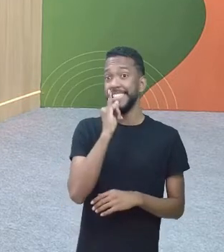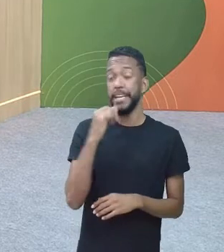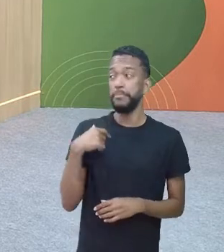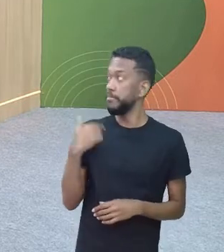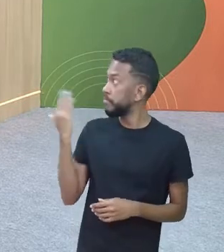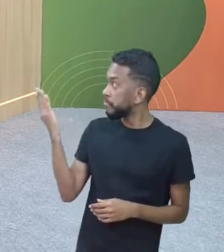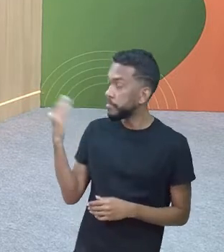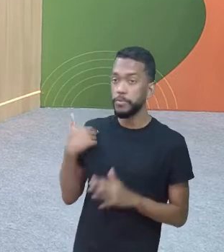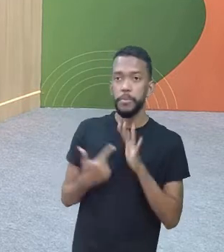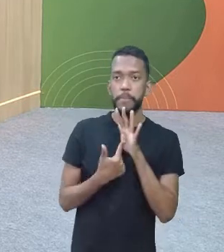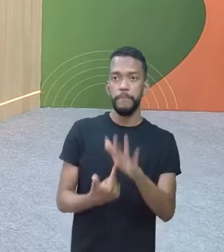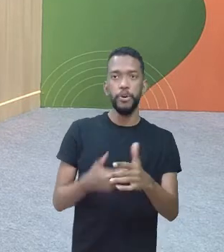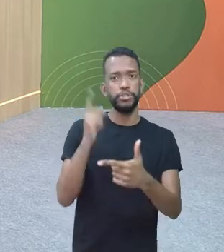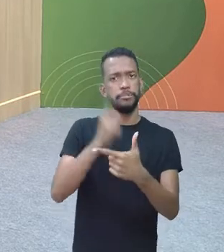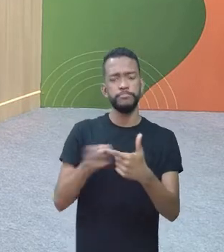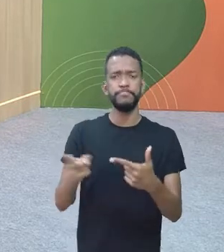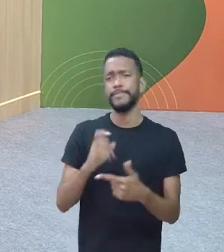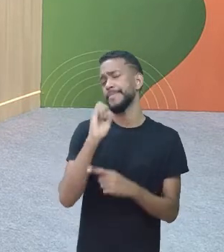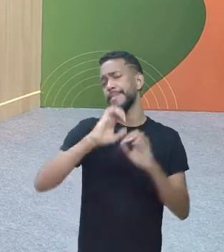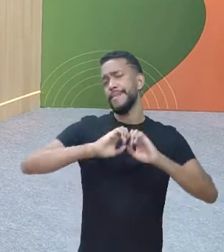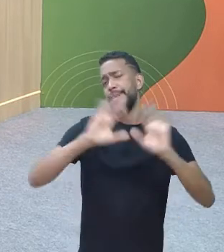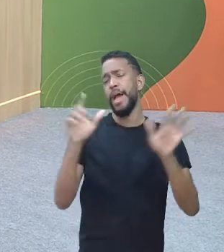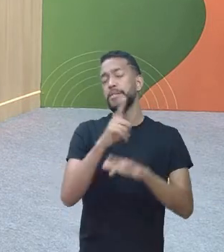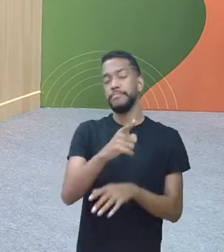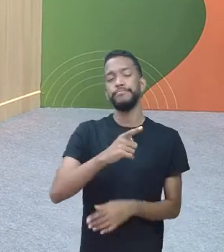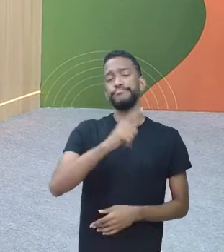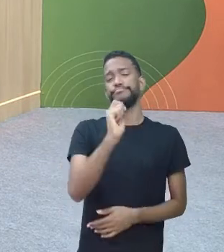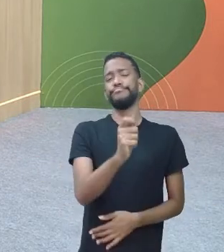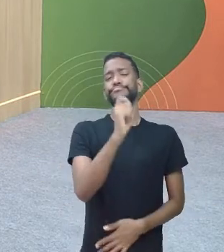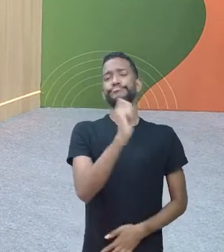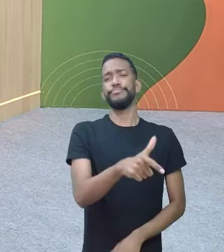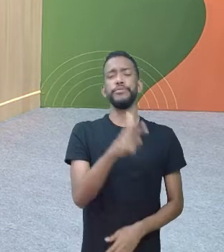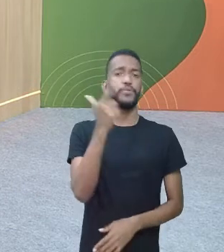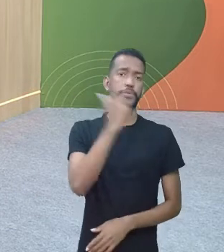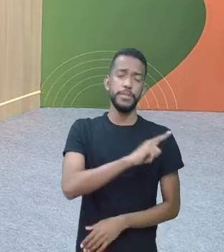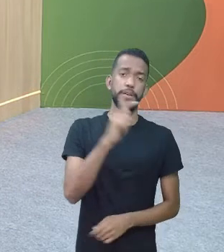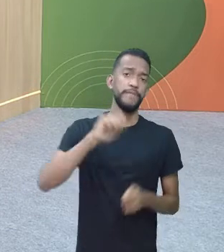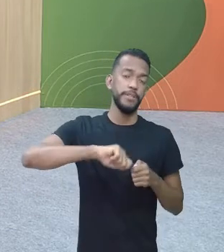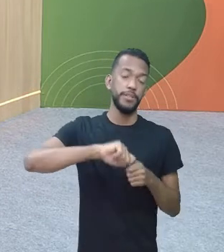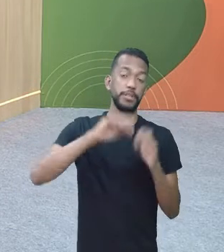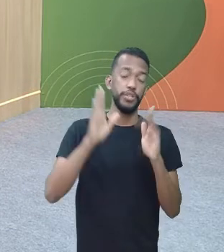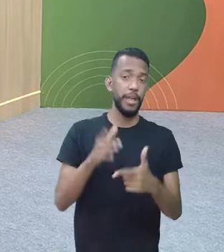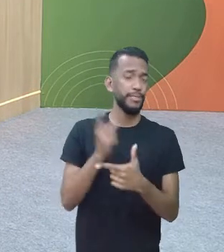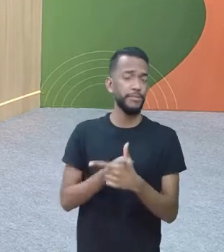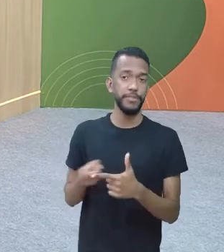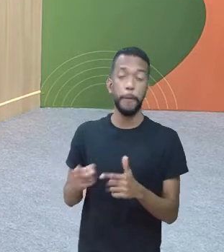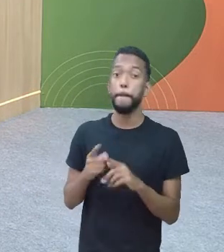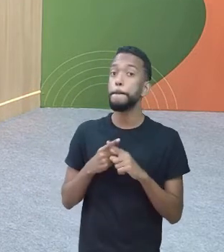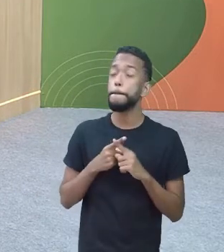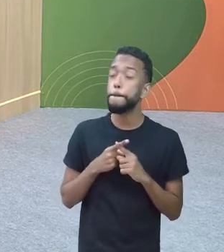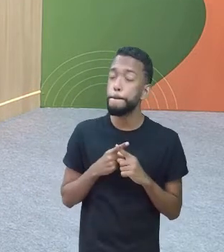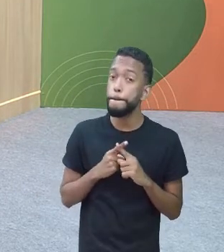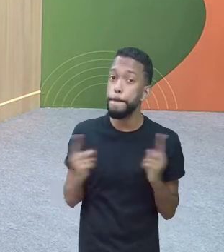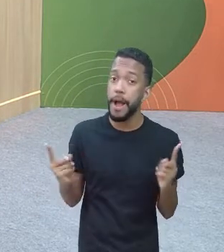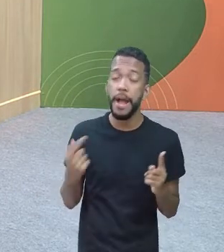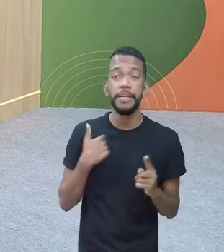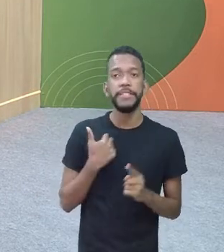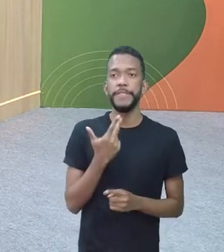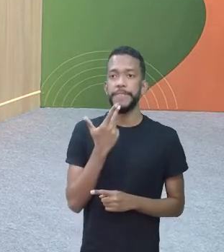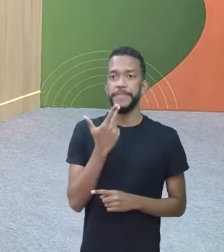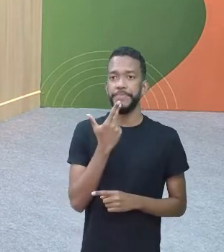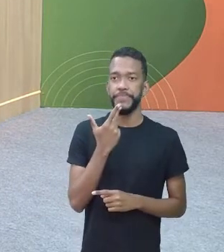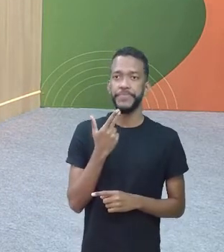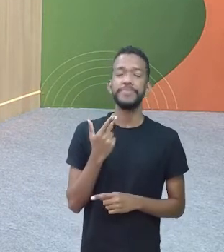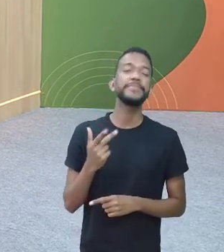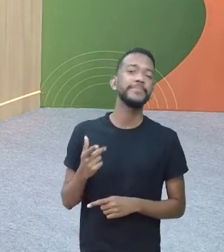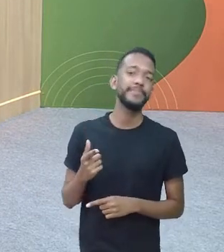divisão óbvia, uma divisão rápida que você aí do 7º ano consegue já fazer essa divisão, porém eu não posso deixar de mostrar que